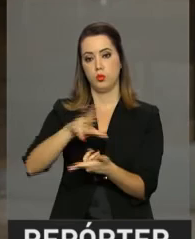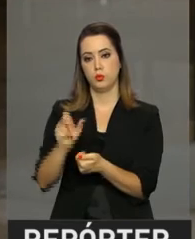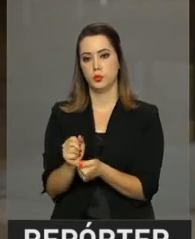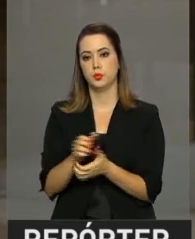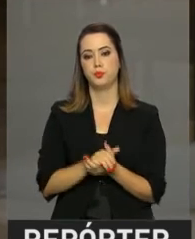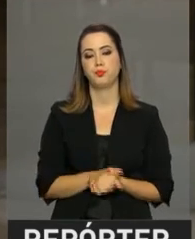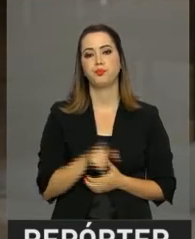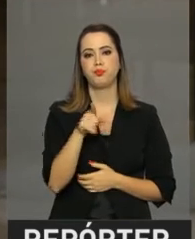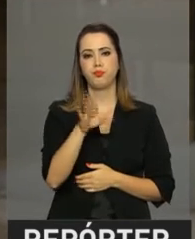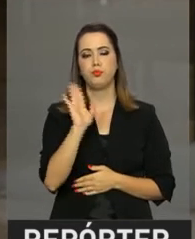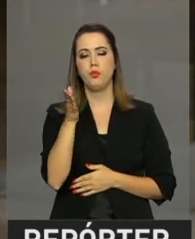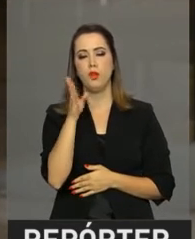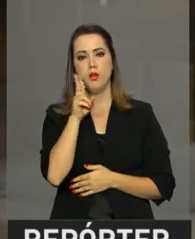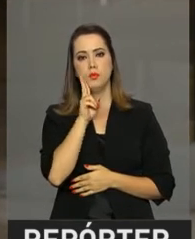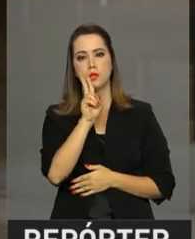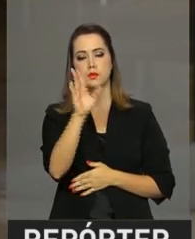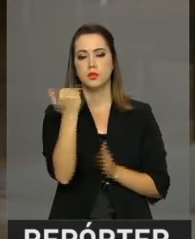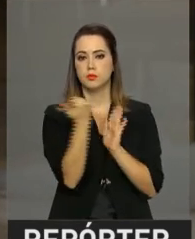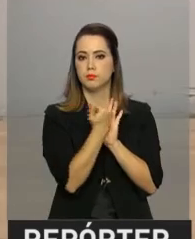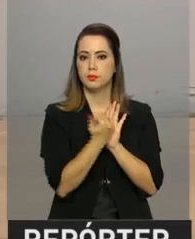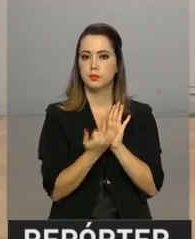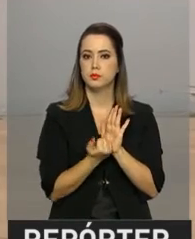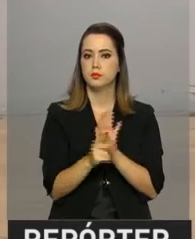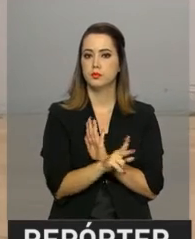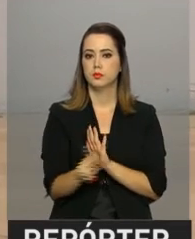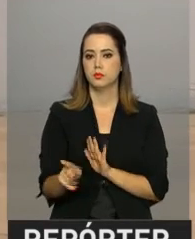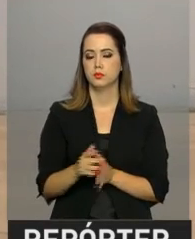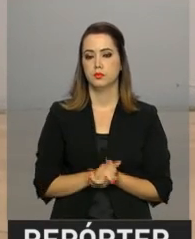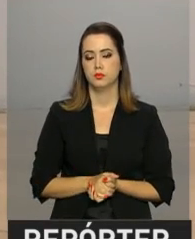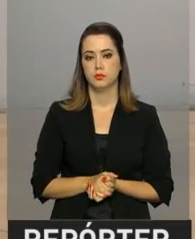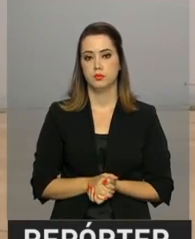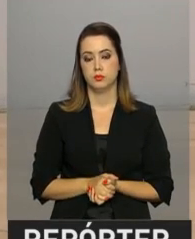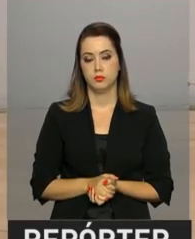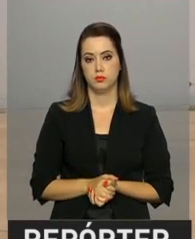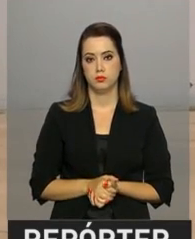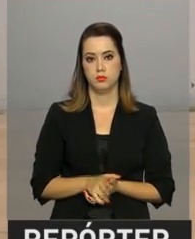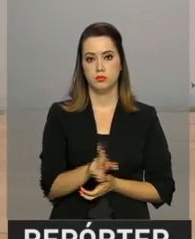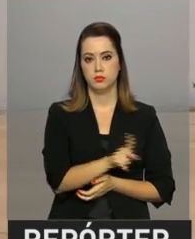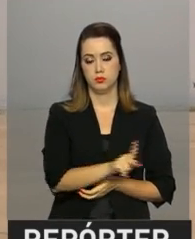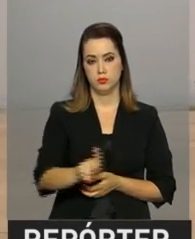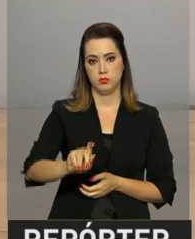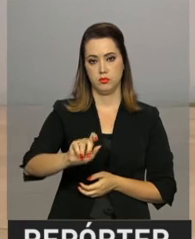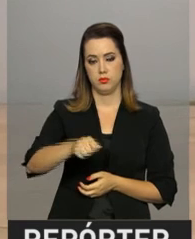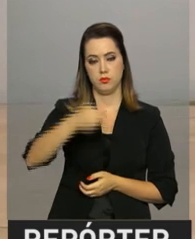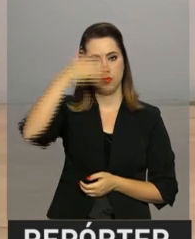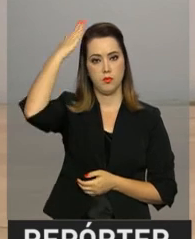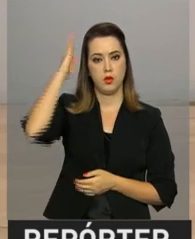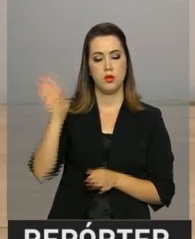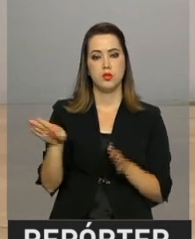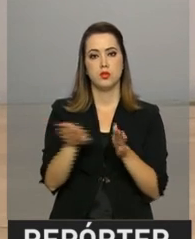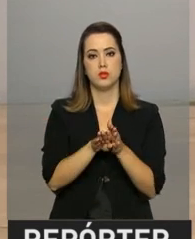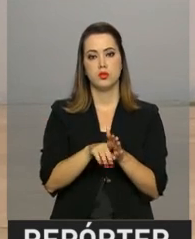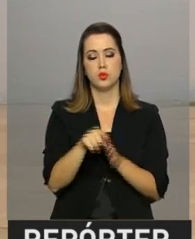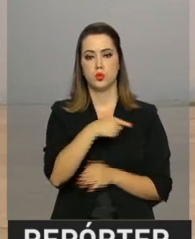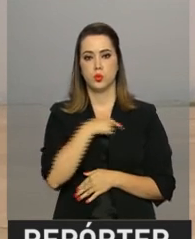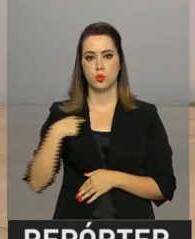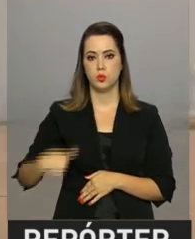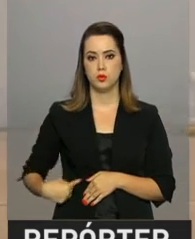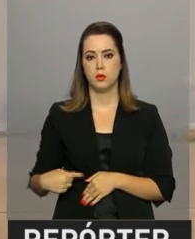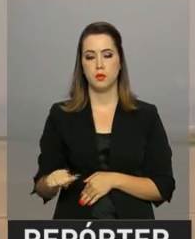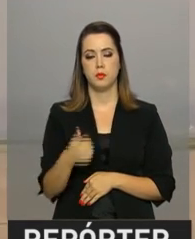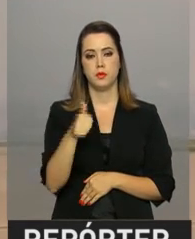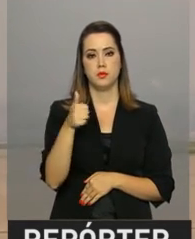do presidente Michel Temer em Xangai. O presidente Michel Temer chegou a Xangai, na China, para sua primeira